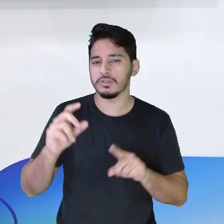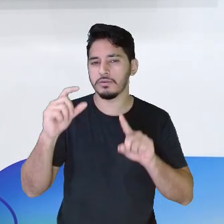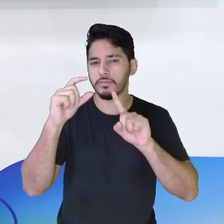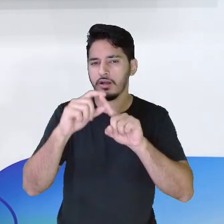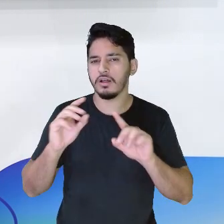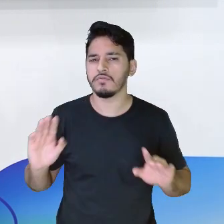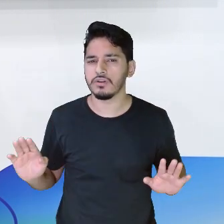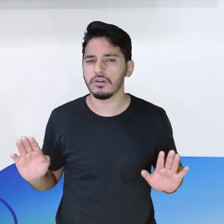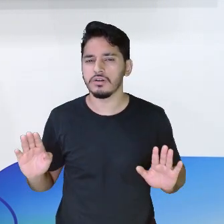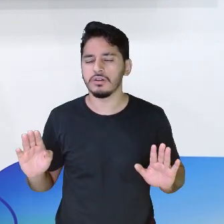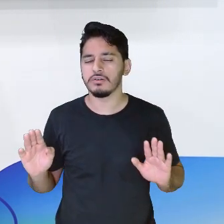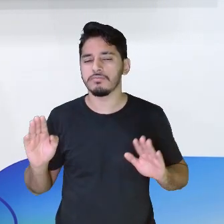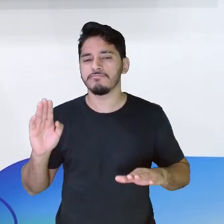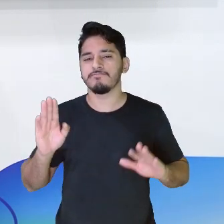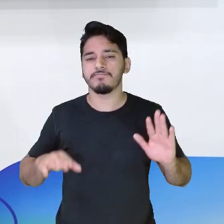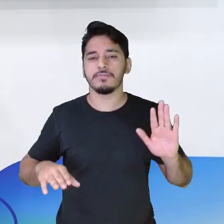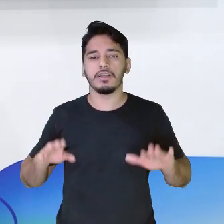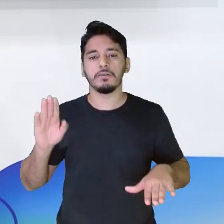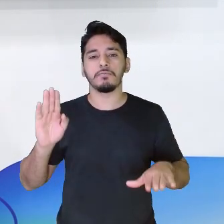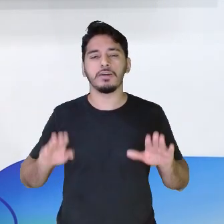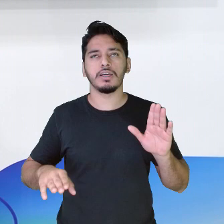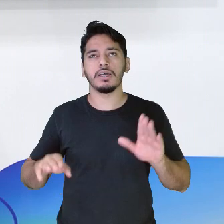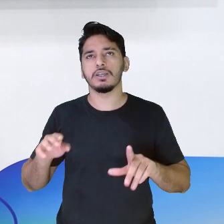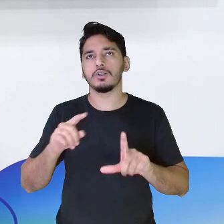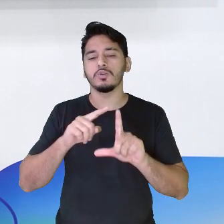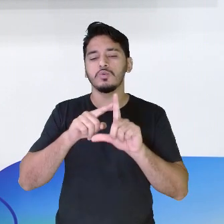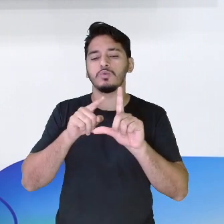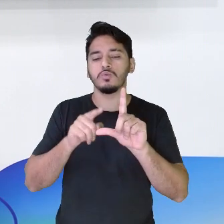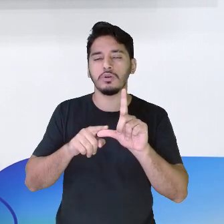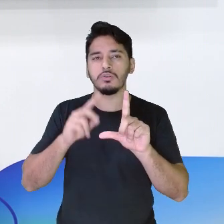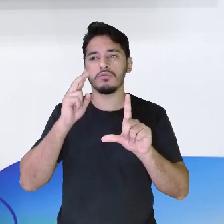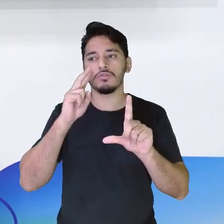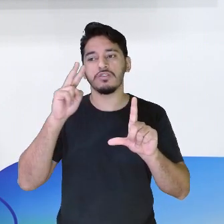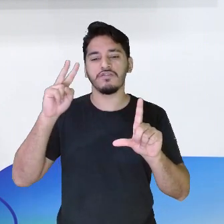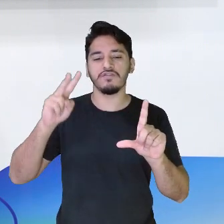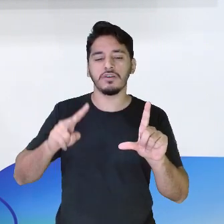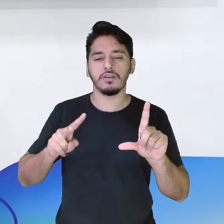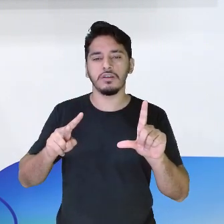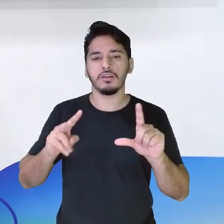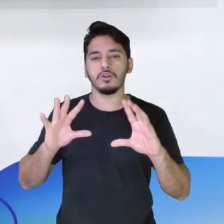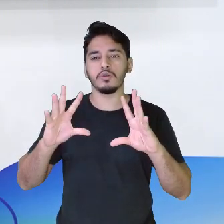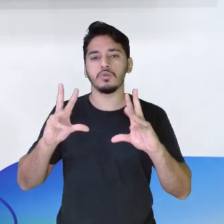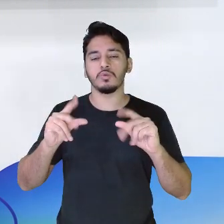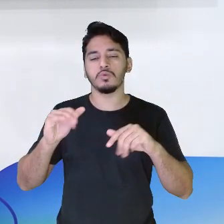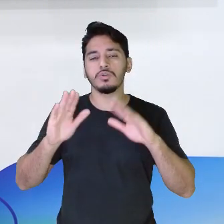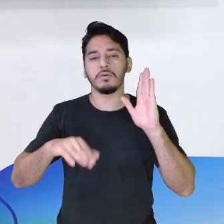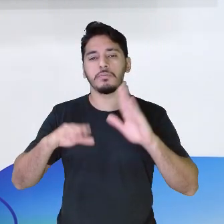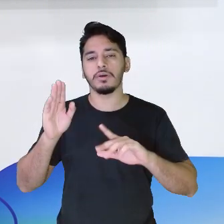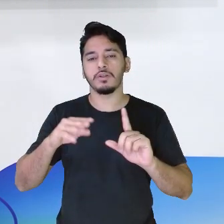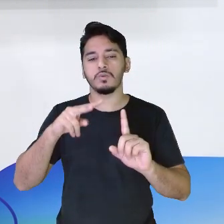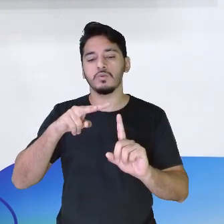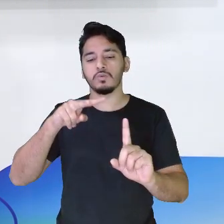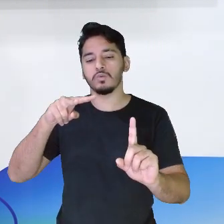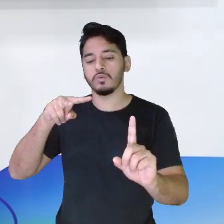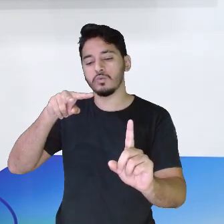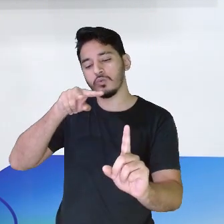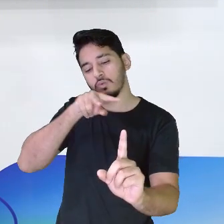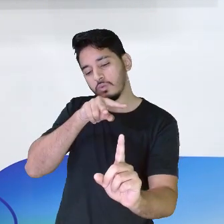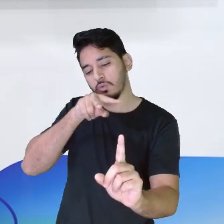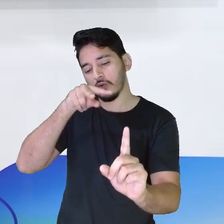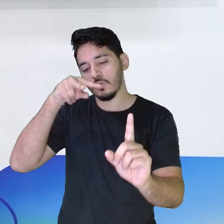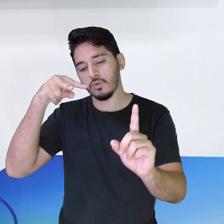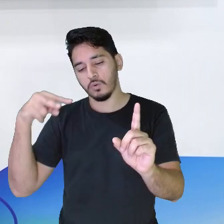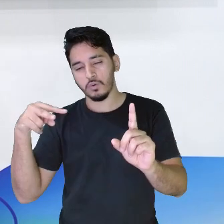momento? Depende do ângulo que você vê. Tudo depende do ângulo que você